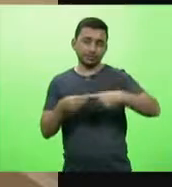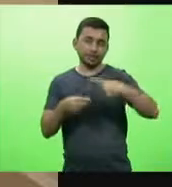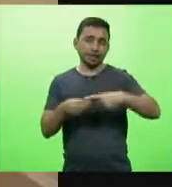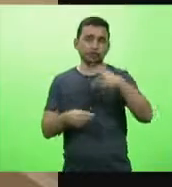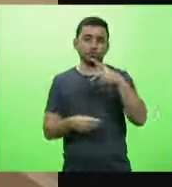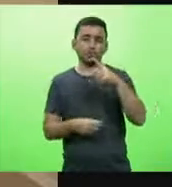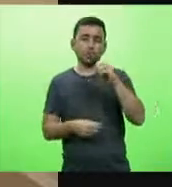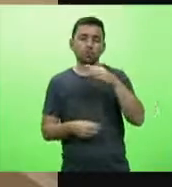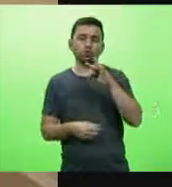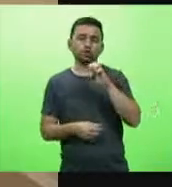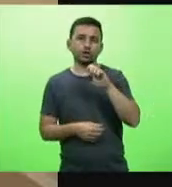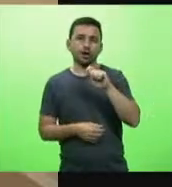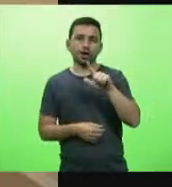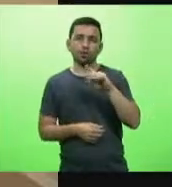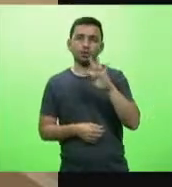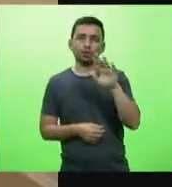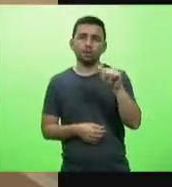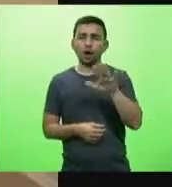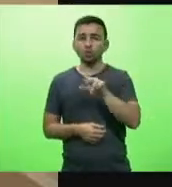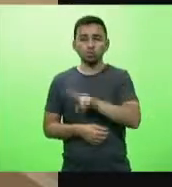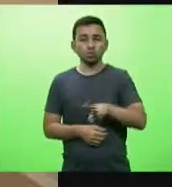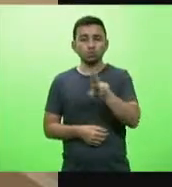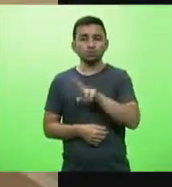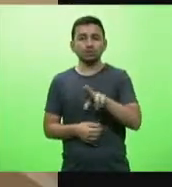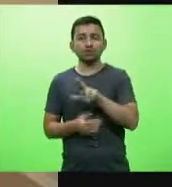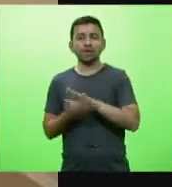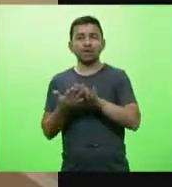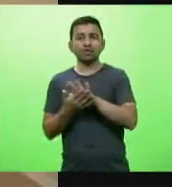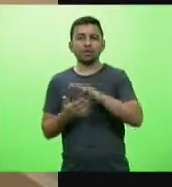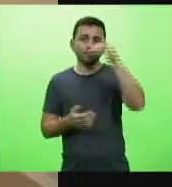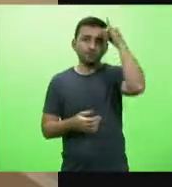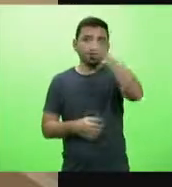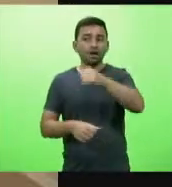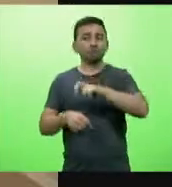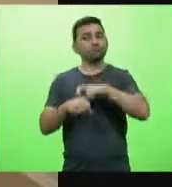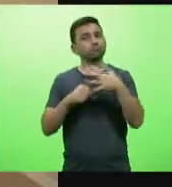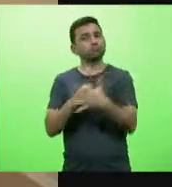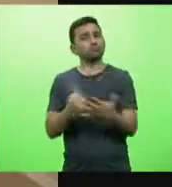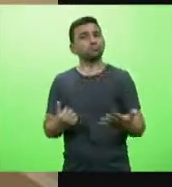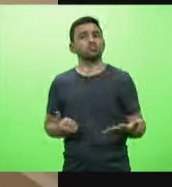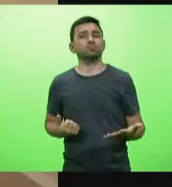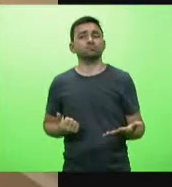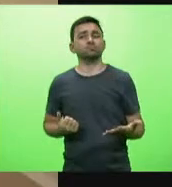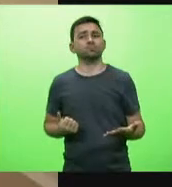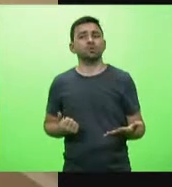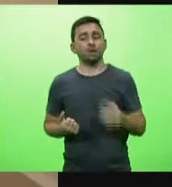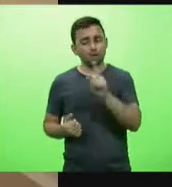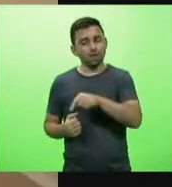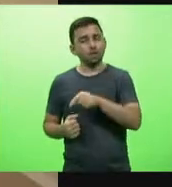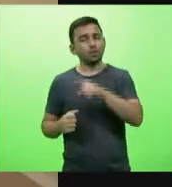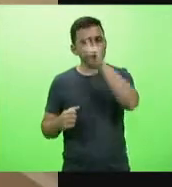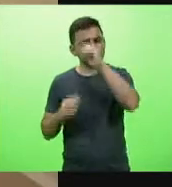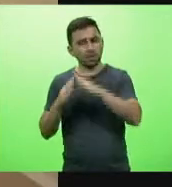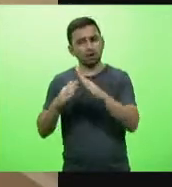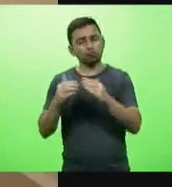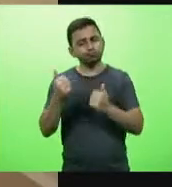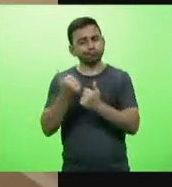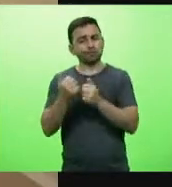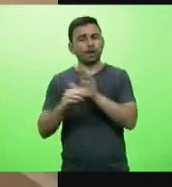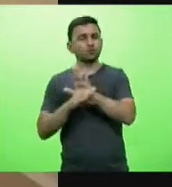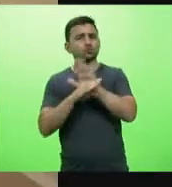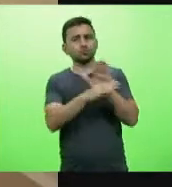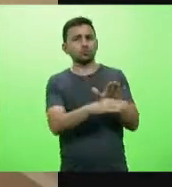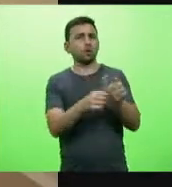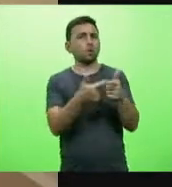Alta, mas não está sendo utilizado para o combate à Covid, como hospital de retaguarda. E me chamou muita atenção